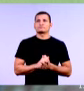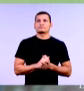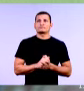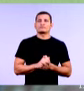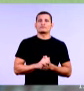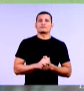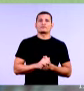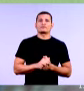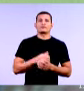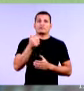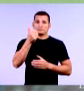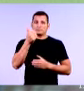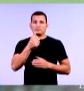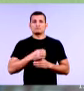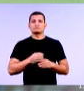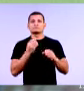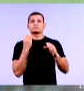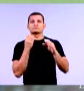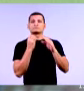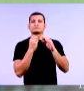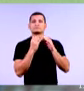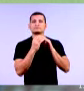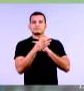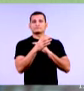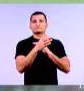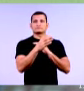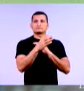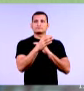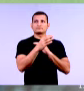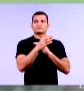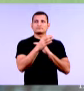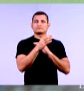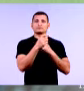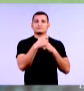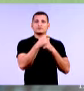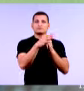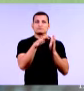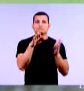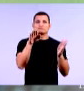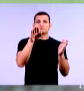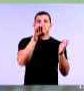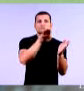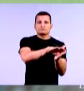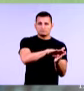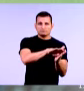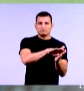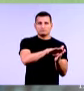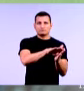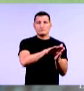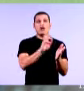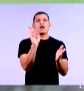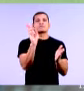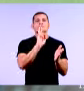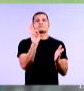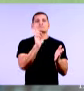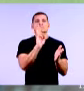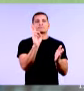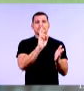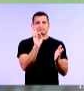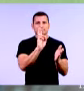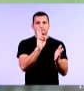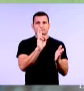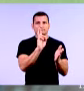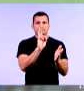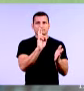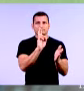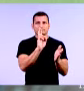Primeiro requisito é a entrega. Ou seja, os dados devem ser entregues ao destinatário da mensagem